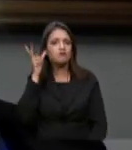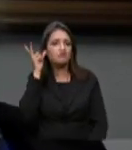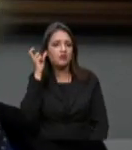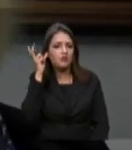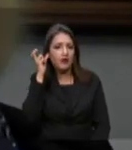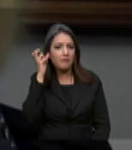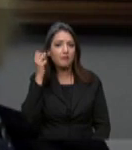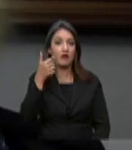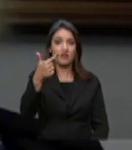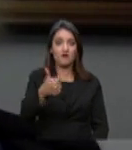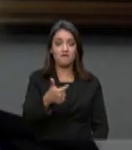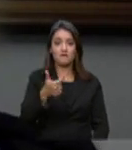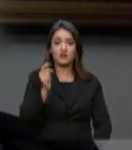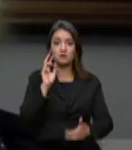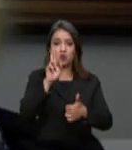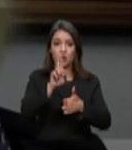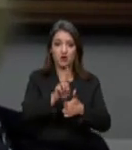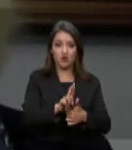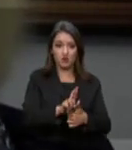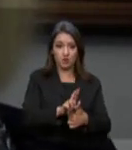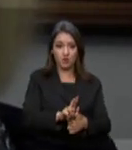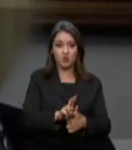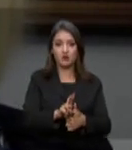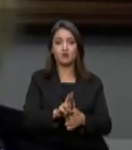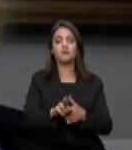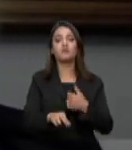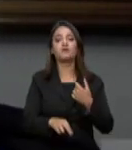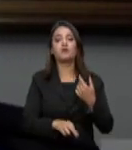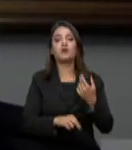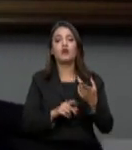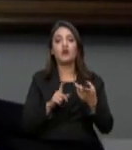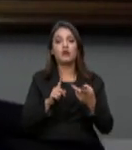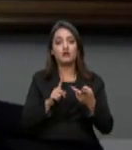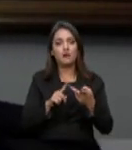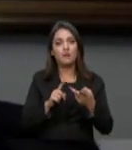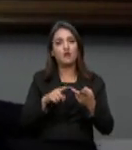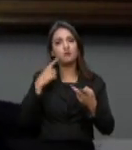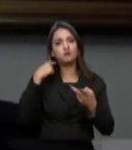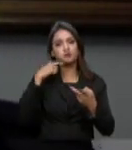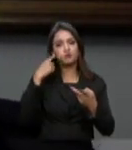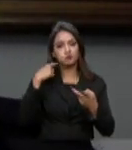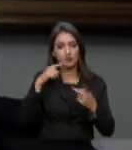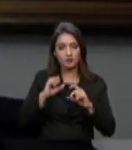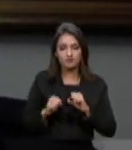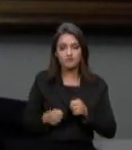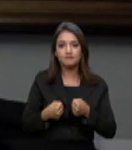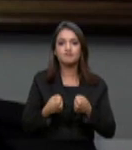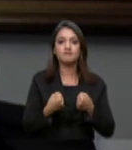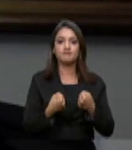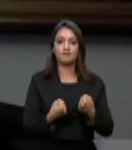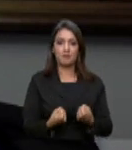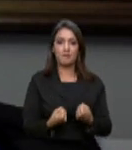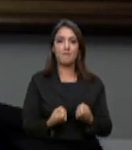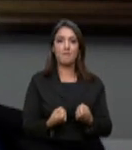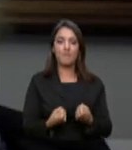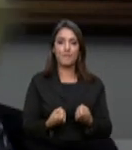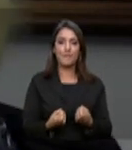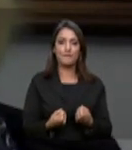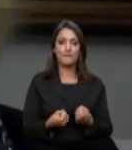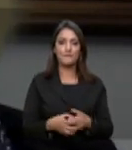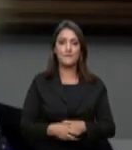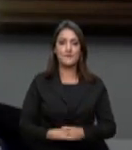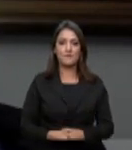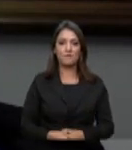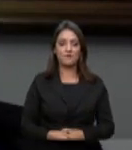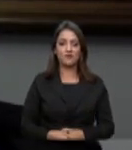vice-procuradora-geral da República Doutor Arlindo Araújo e da Defesa pelo ilustre advogado que o